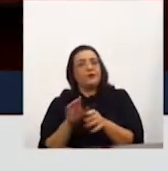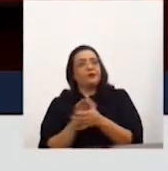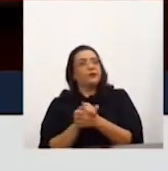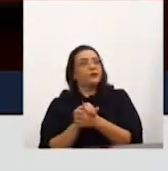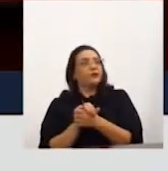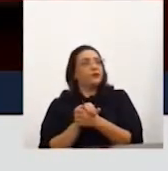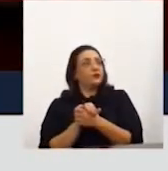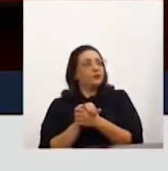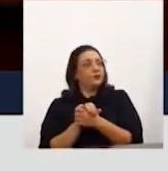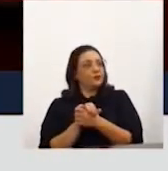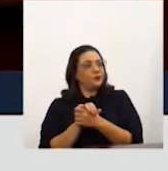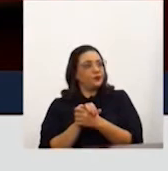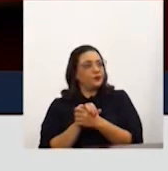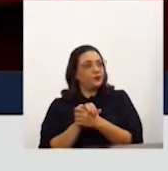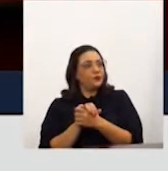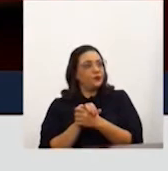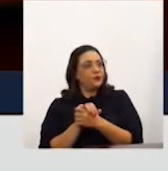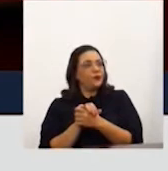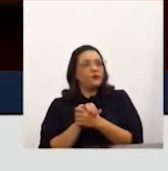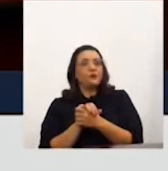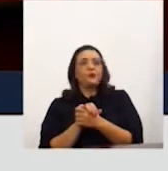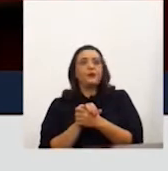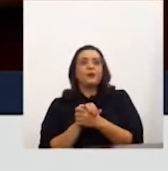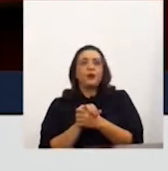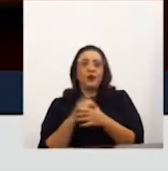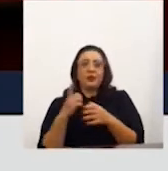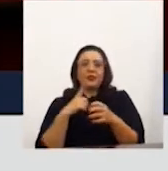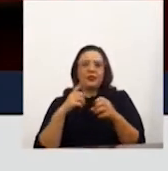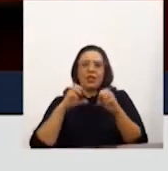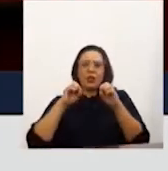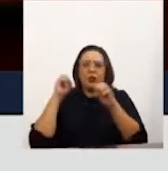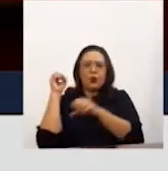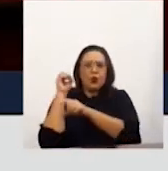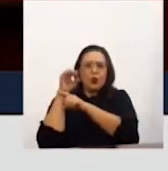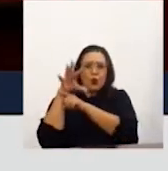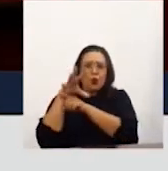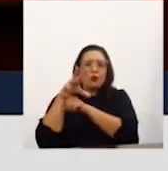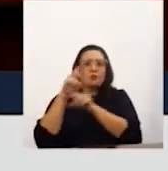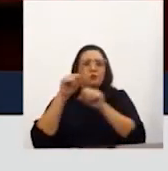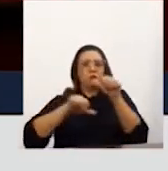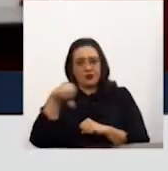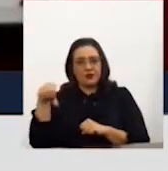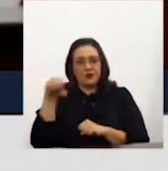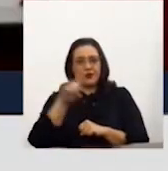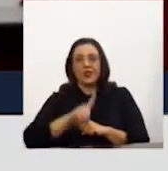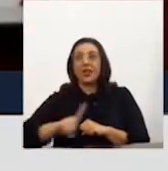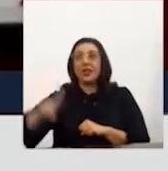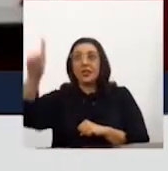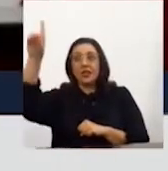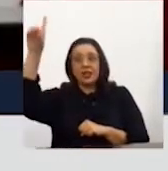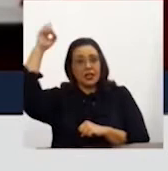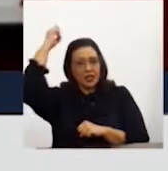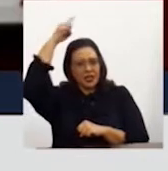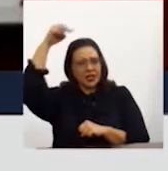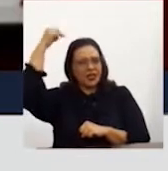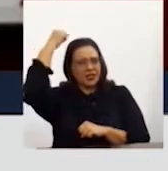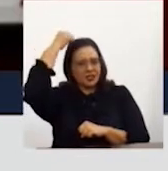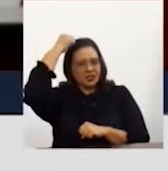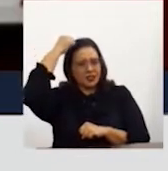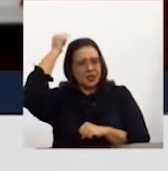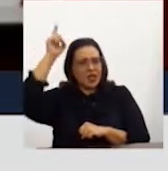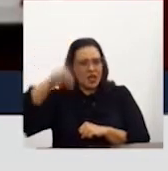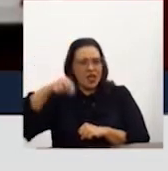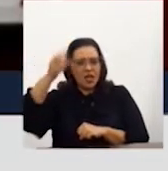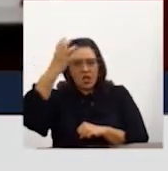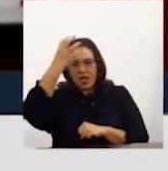pronunciamentos. Em seu tempo de fala, Jurandir Benedito da Silva, o Jura, disse que, juntamente com a vereadora Sueli Friose, está apresentando